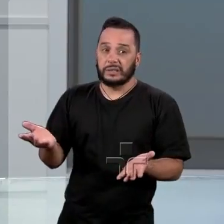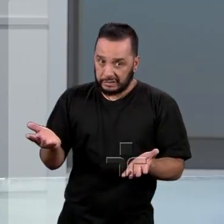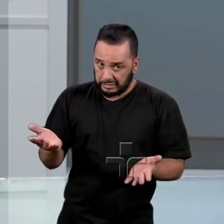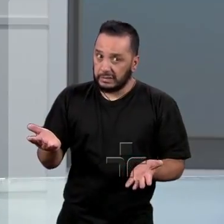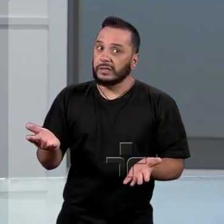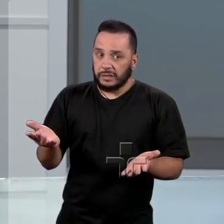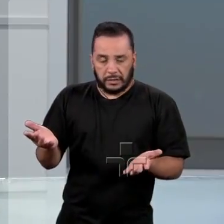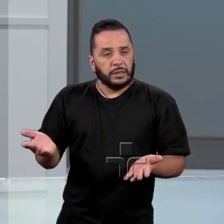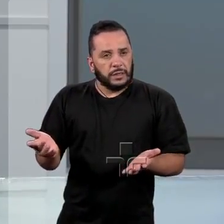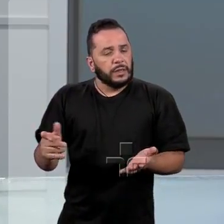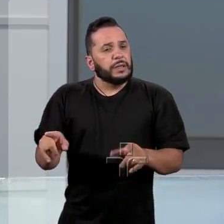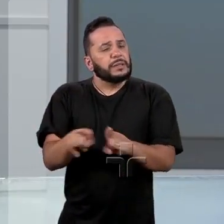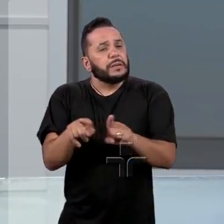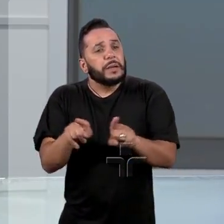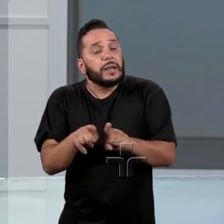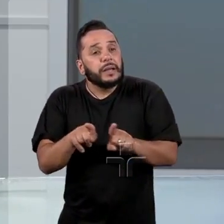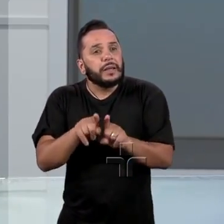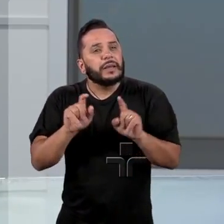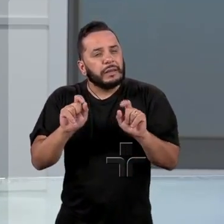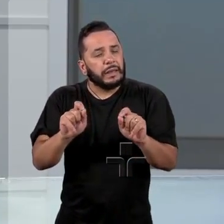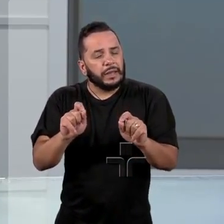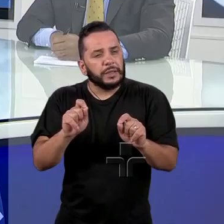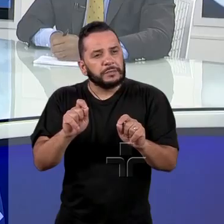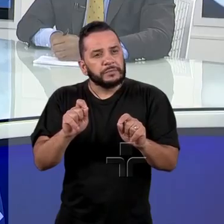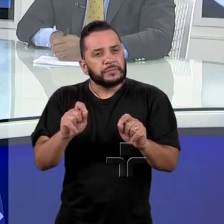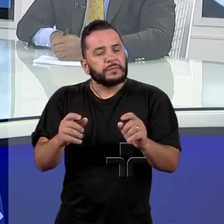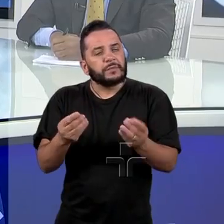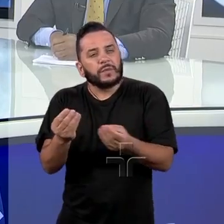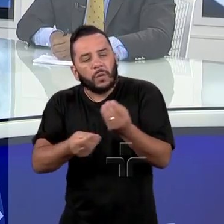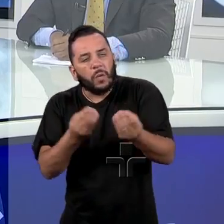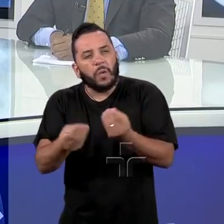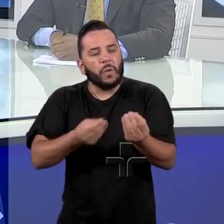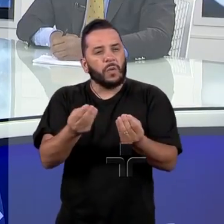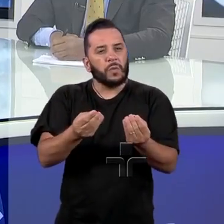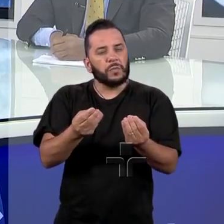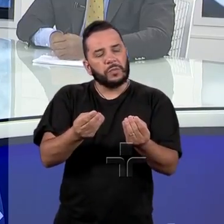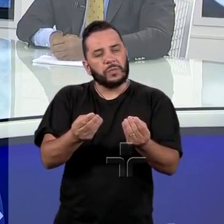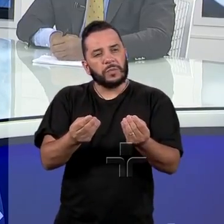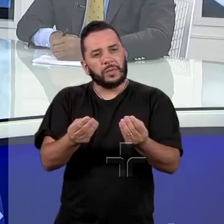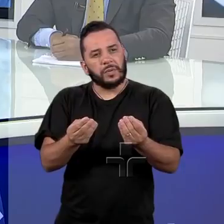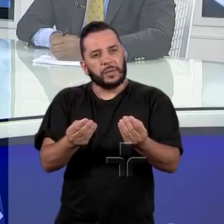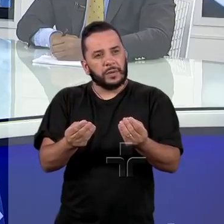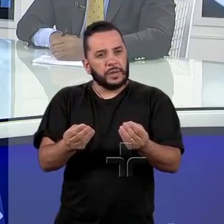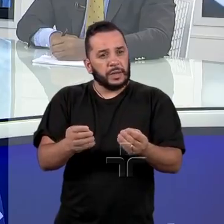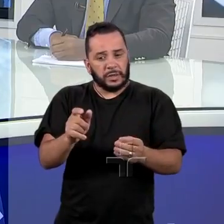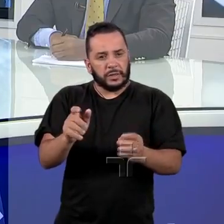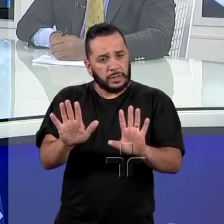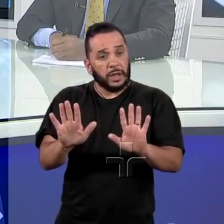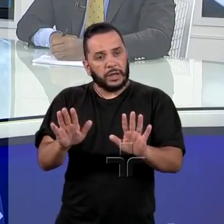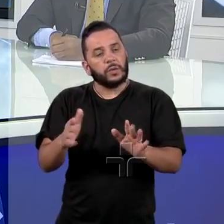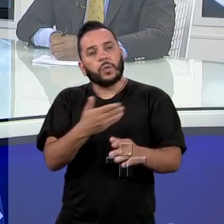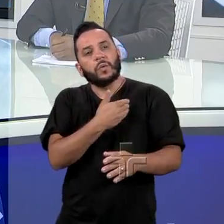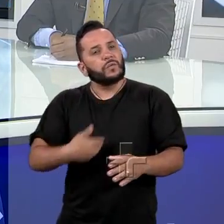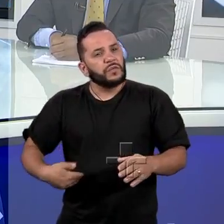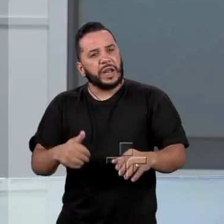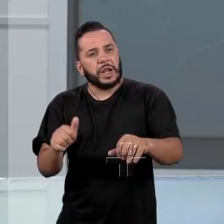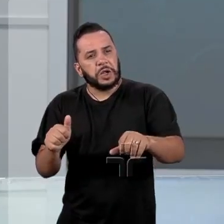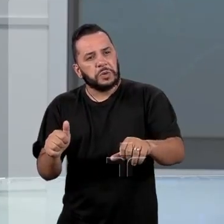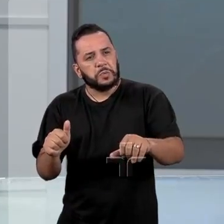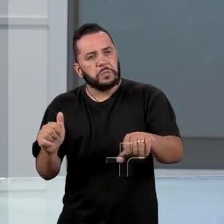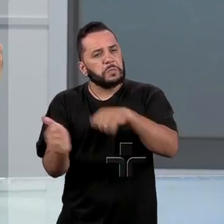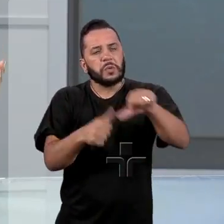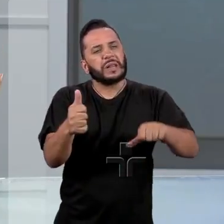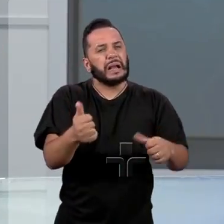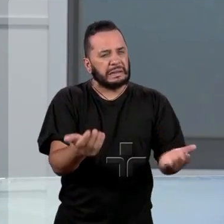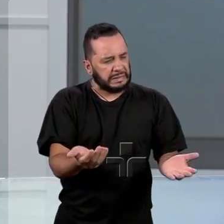e impossibilitando, digamos, depois a mudança do eleitoral mesmo do governo. Então,